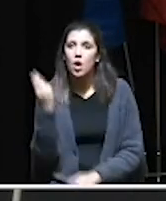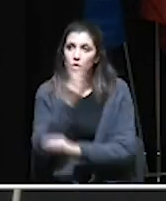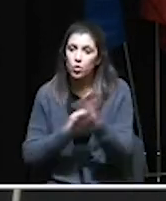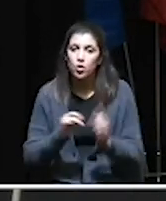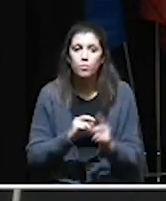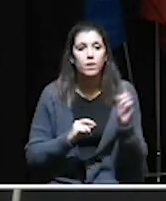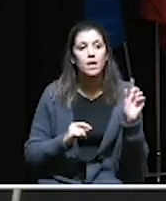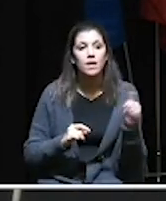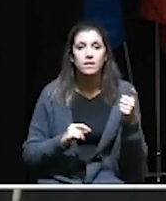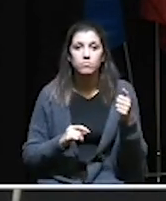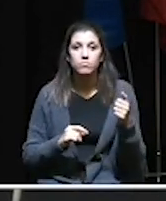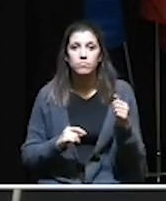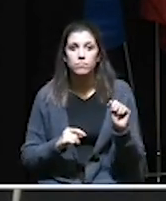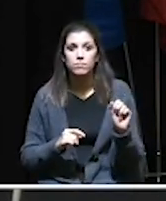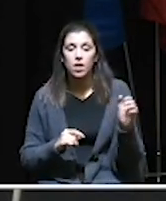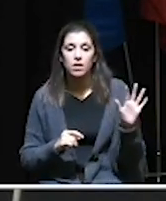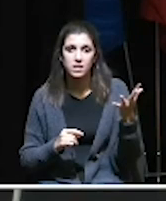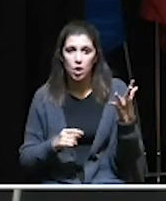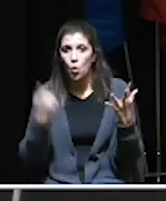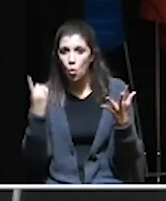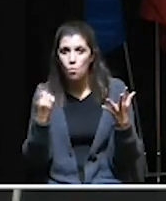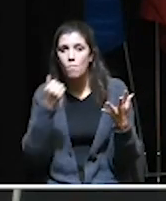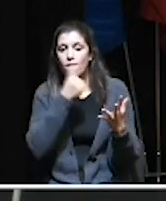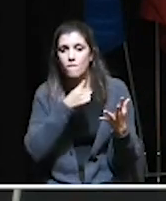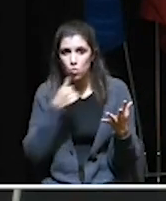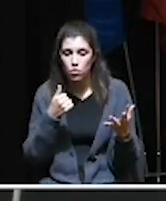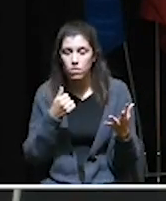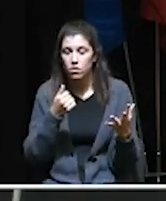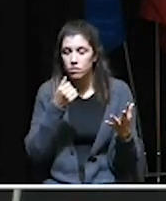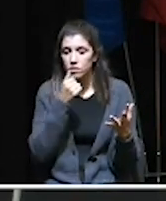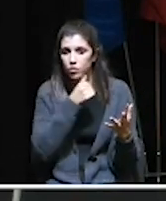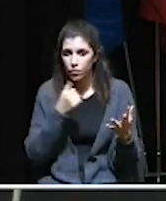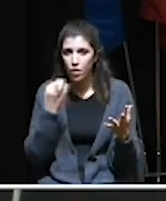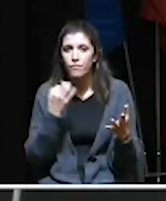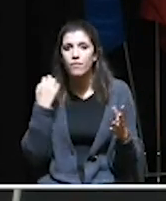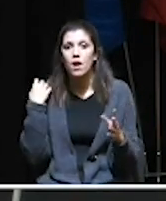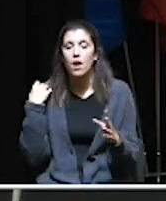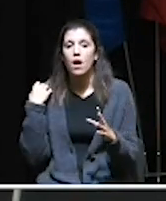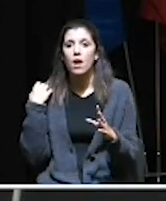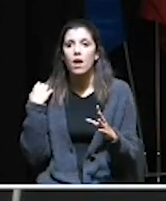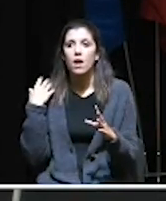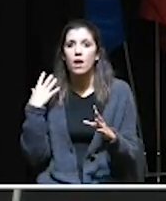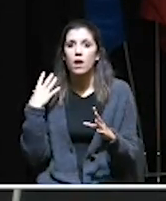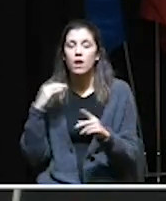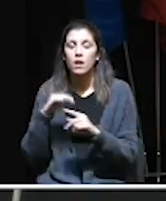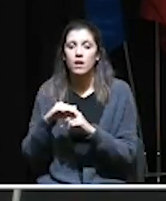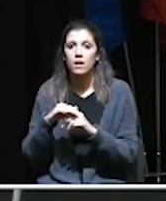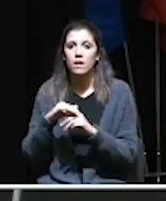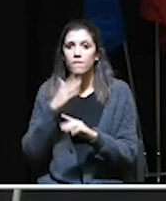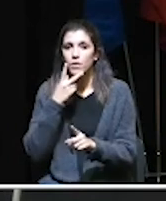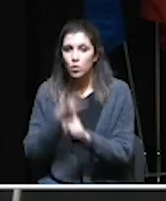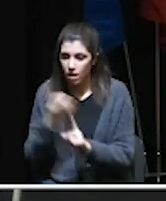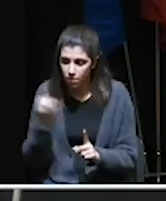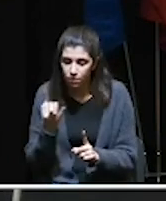violadas desde os 15 anos. 65% dos jovens em Portugal continuam a legitimar alguma forma de violência